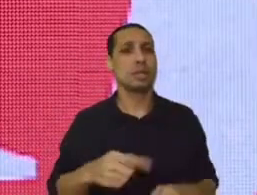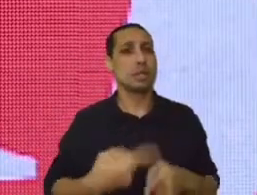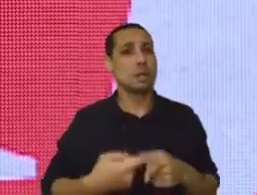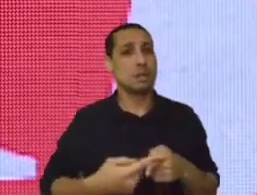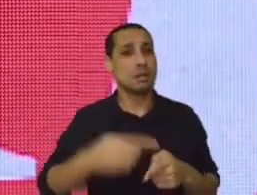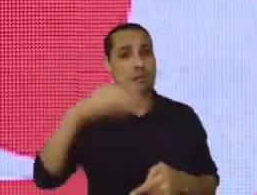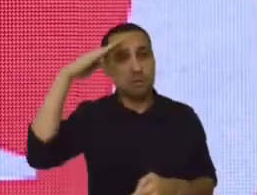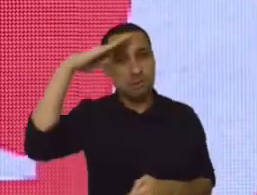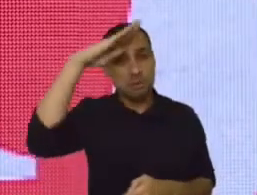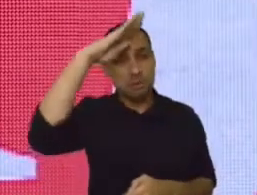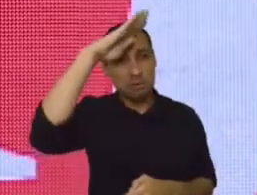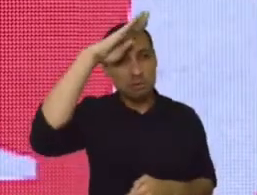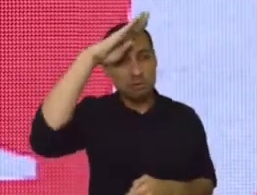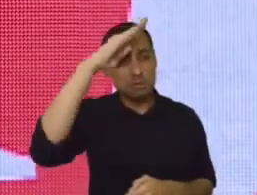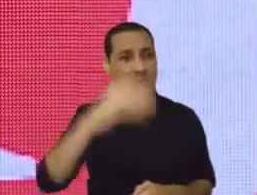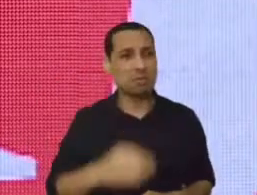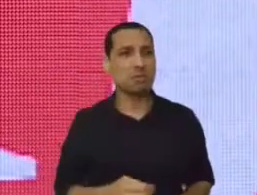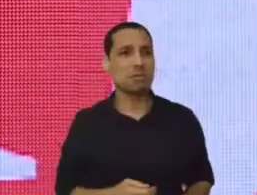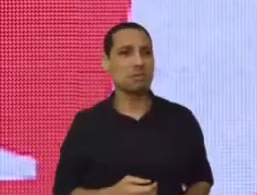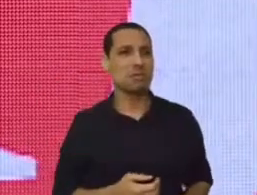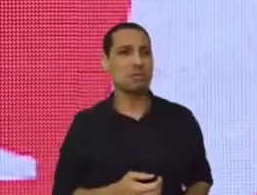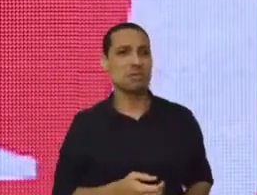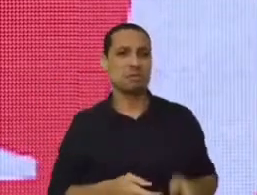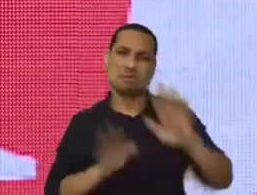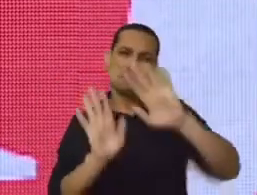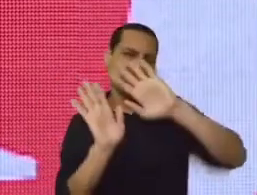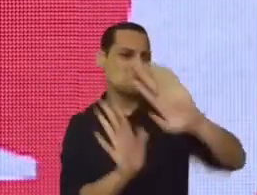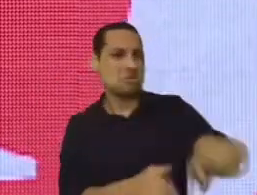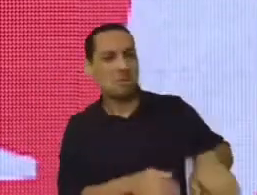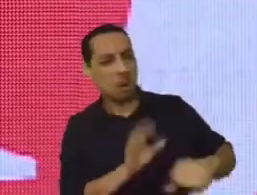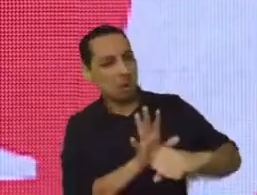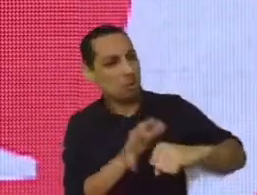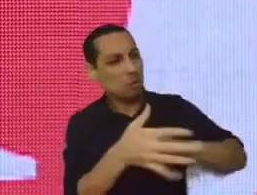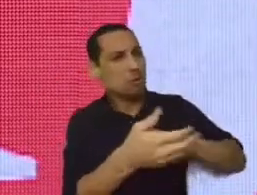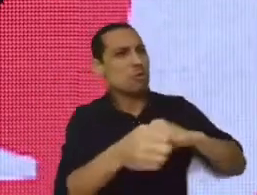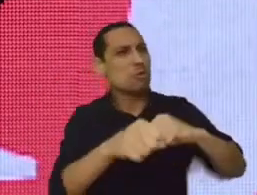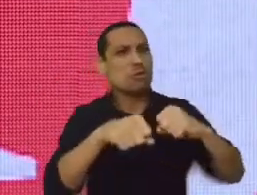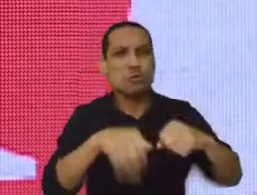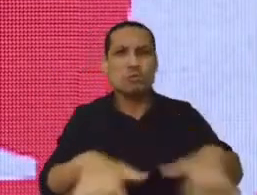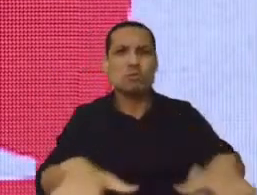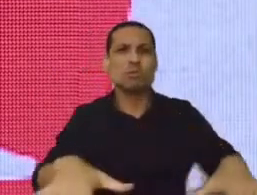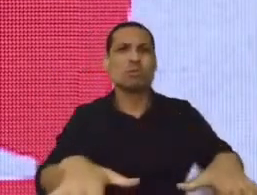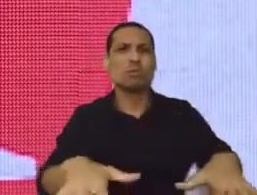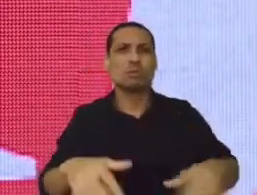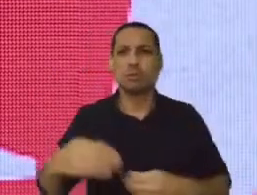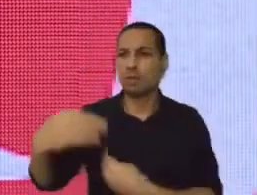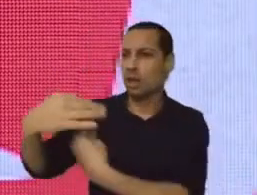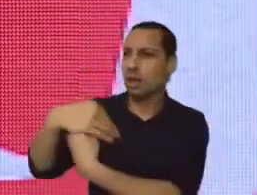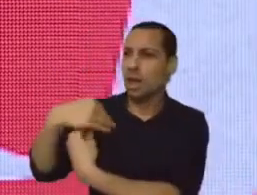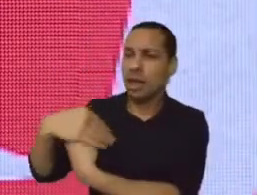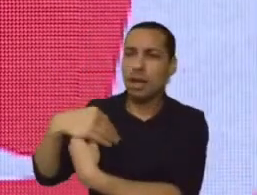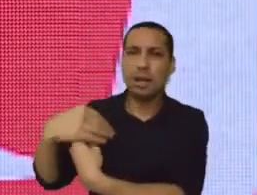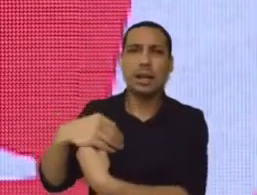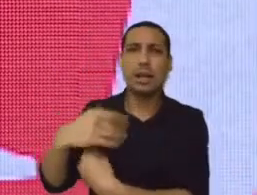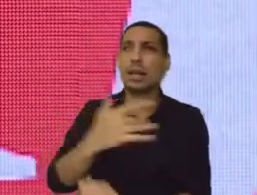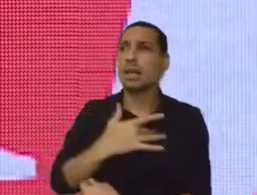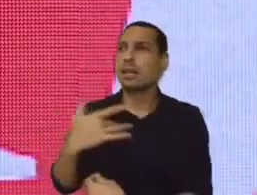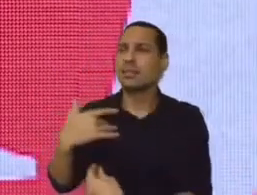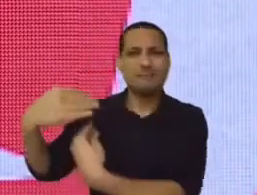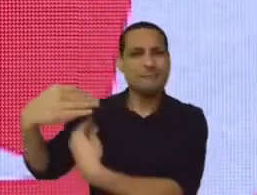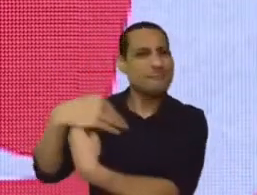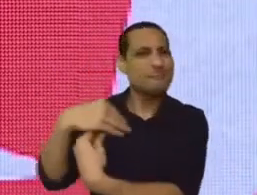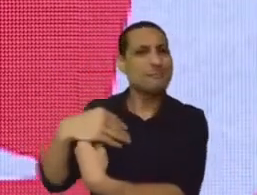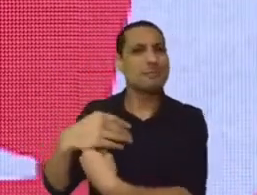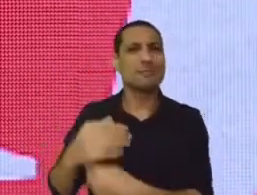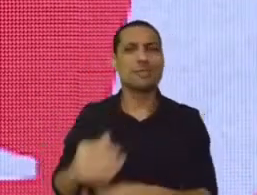não seguiu as orientações da Organização Mundial da Saúde, muito ao contrário, né? E que toda a minha solidariedade, né, às famílias